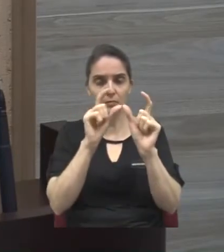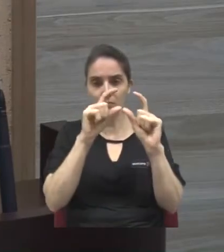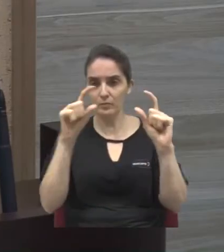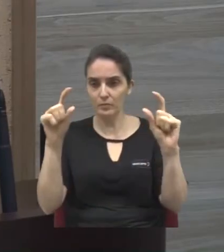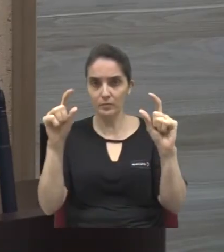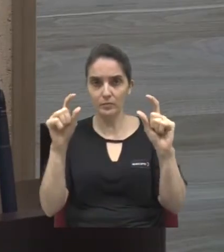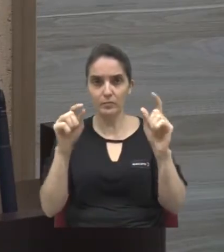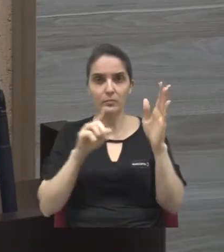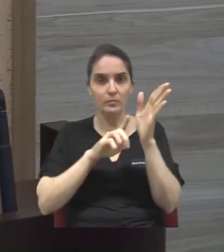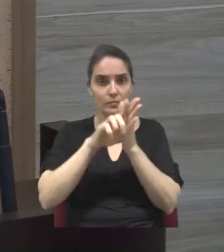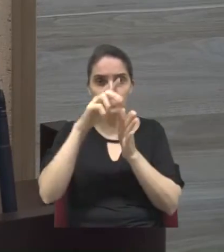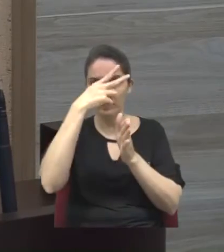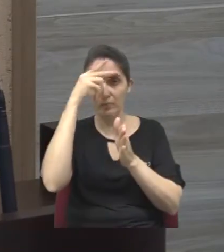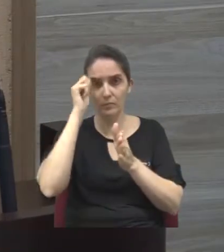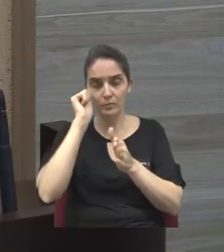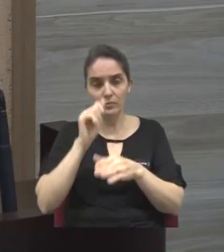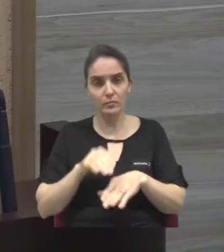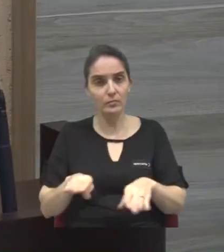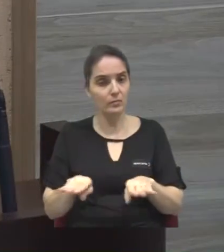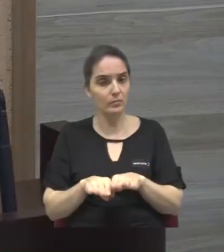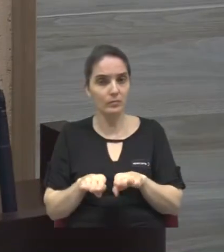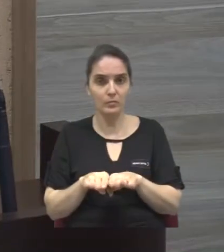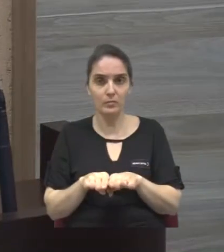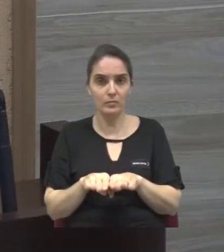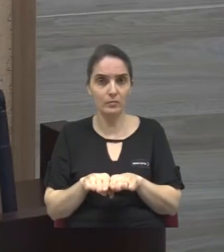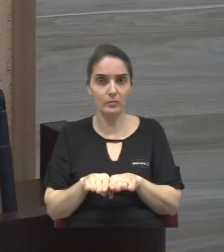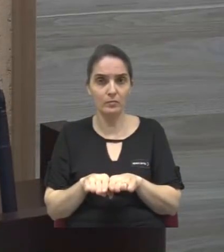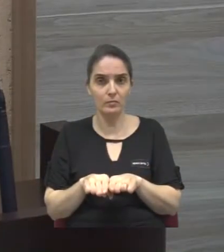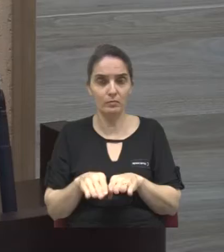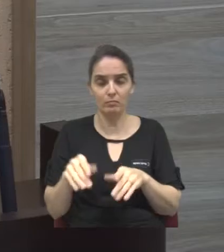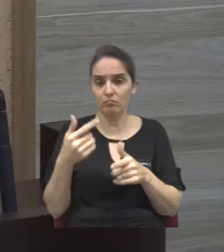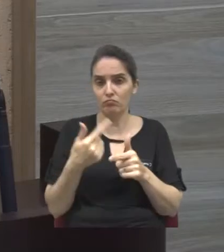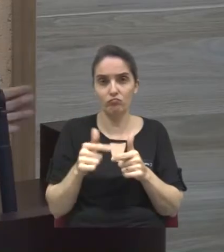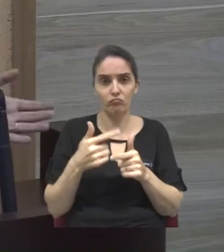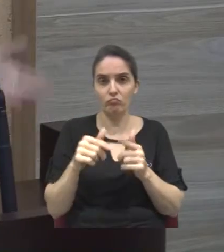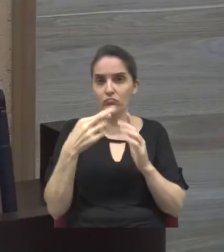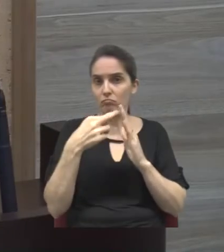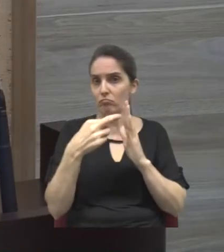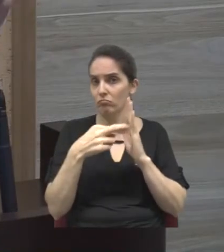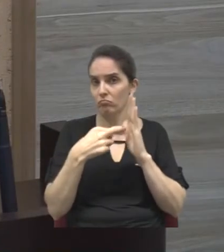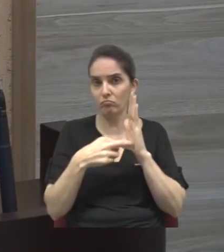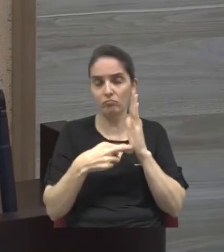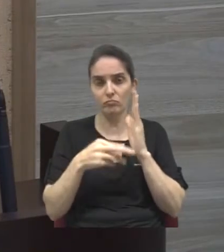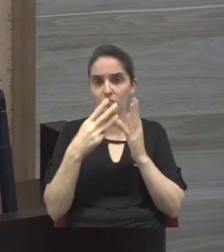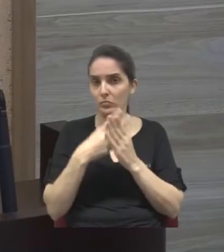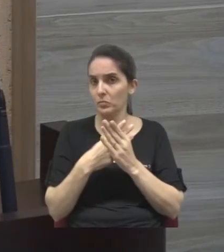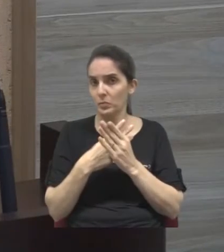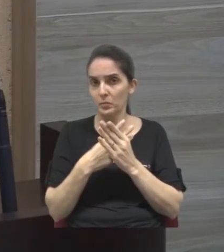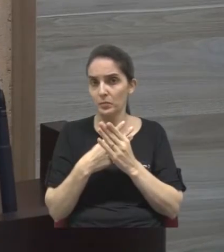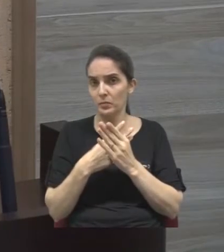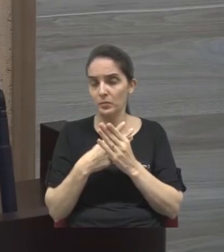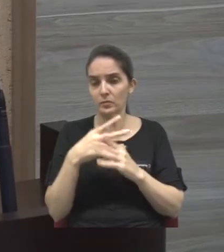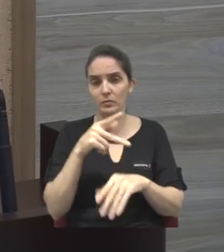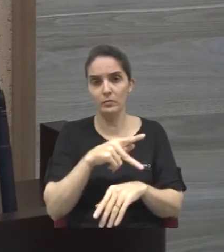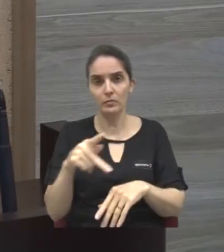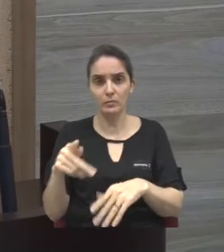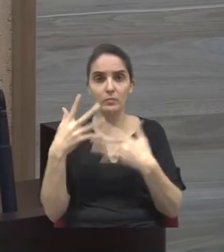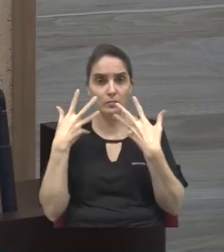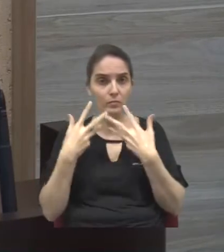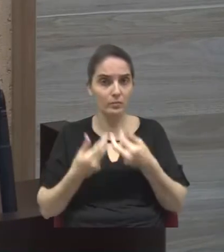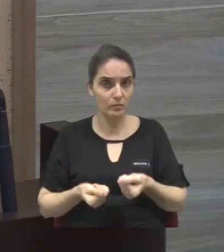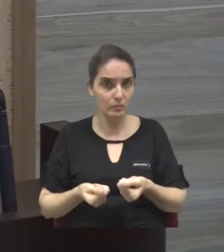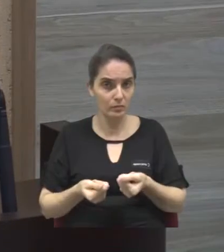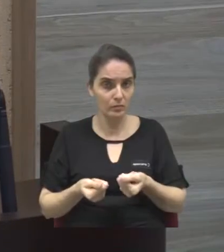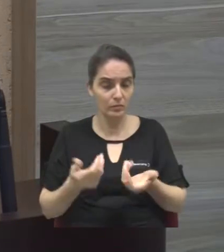isso também não traz nenhuma dicotomia com o regimento interno. E o presidente vai lá e permite. Eu